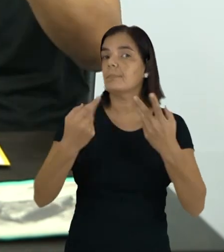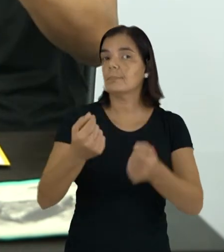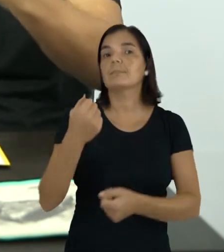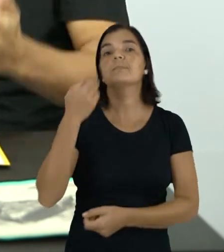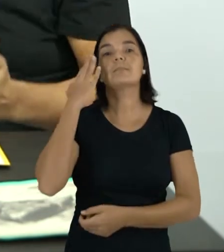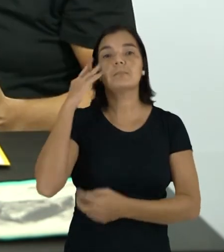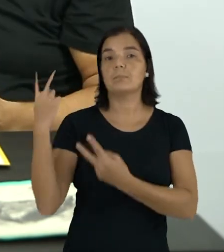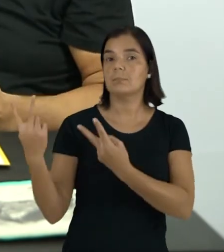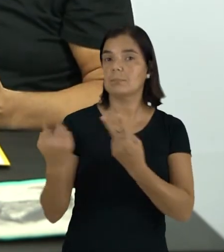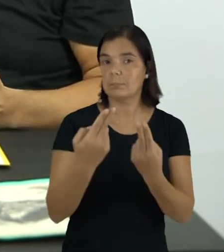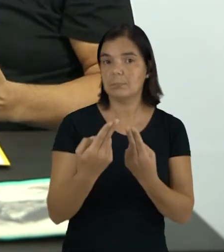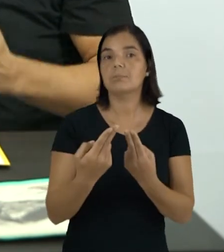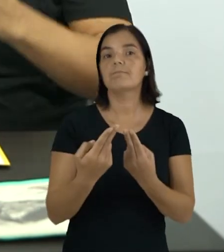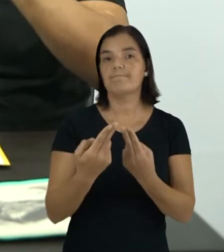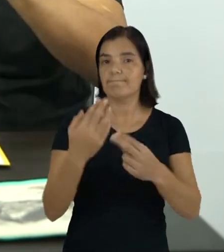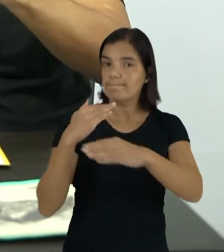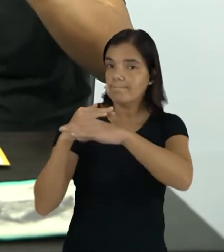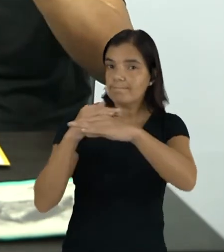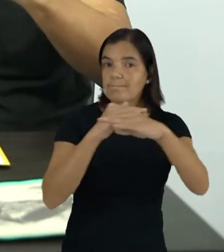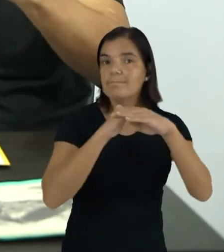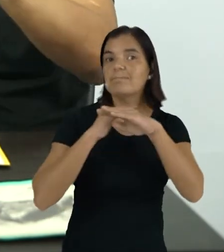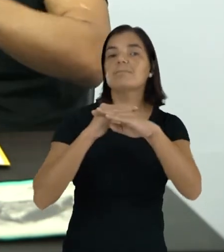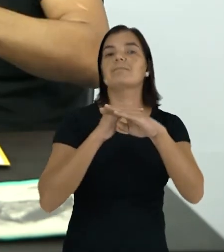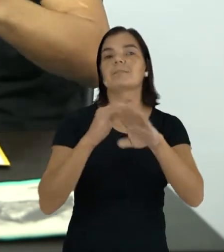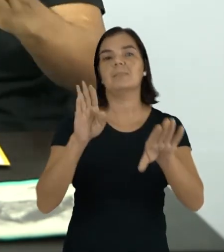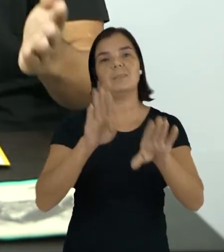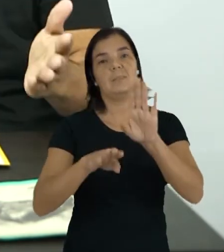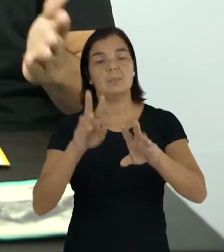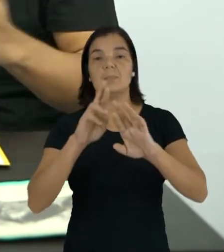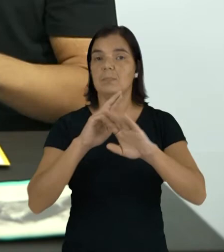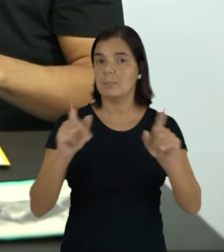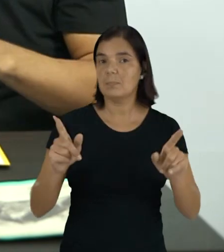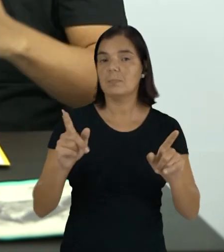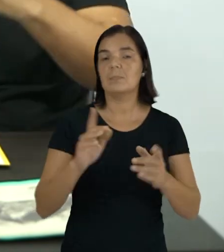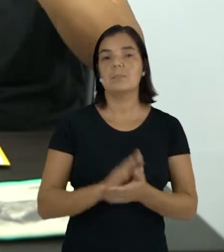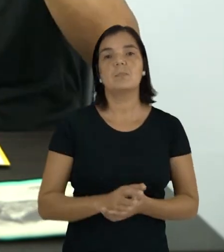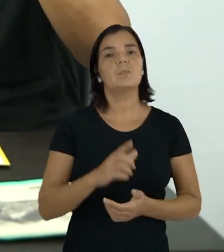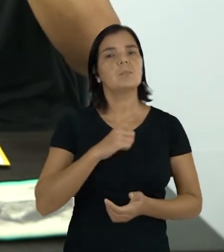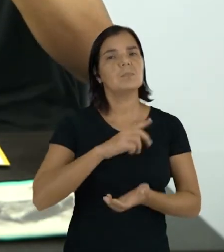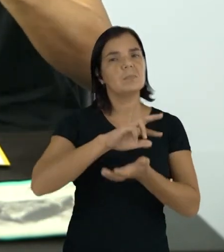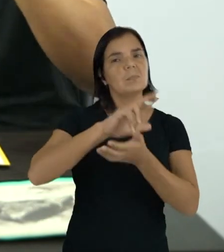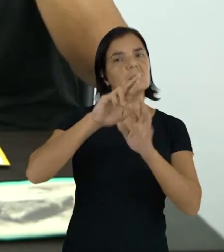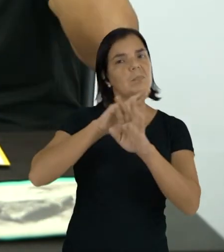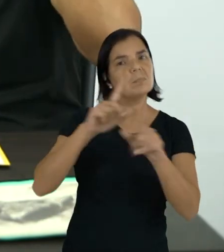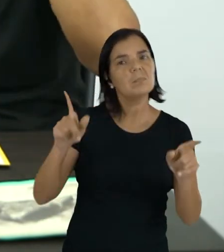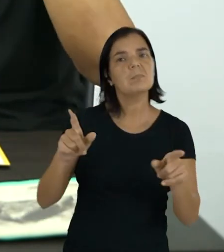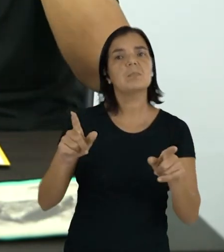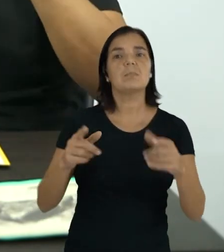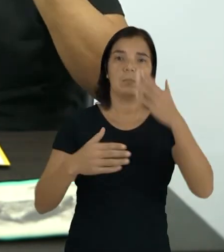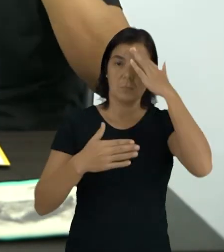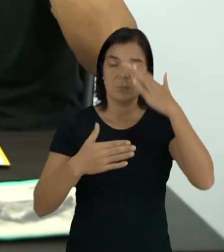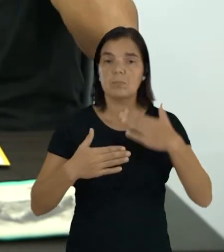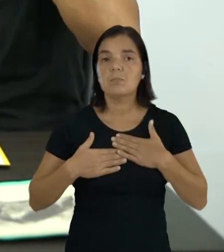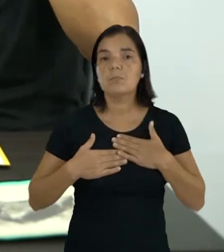nós somos iguais. Isso. Todos nós somos iguais, apesar das diferenças. Temos diferenças